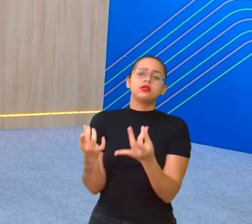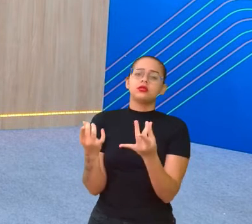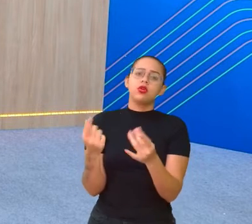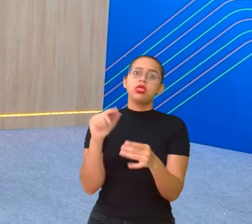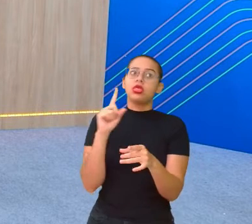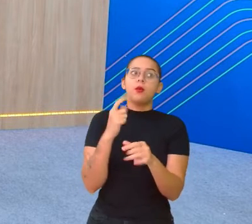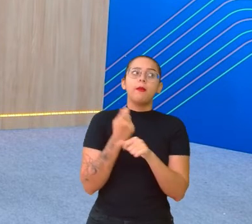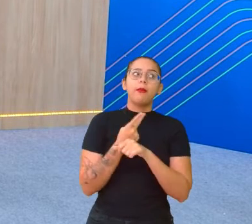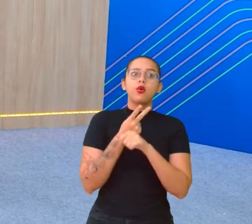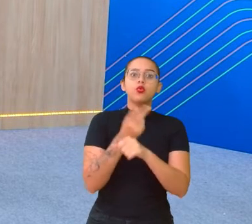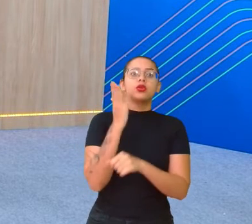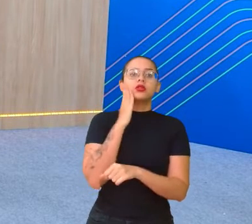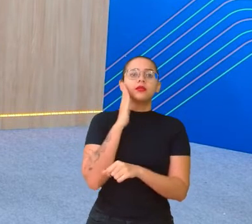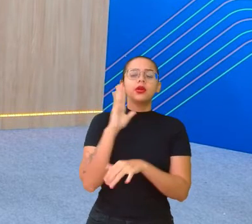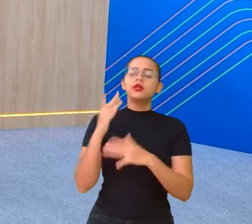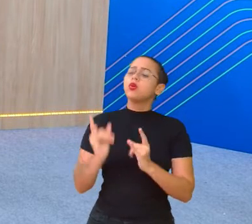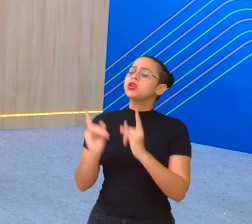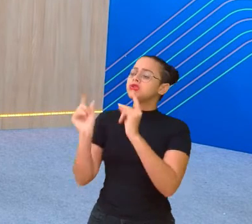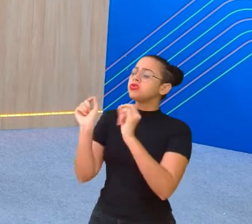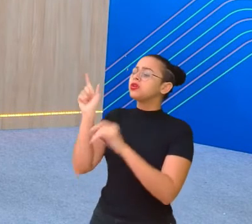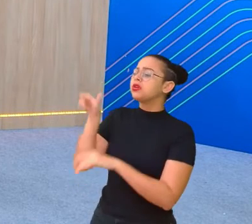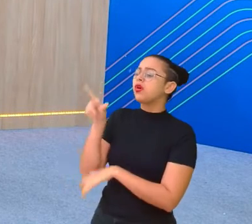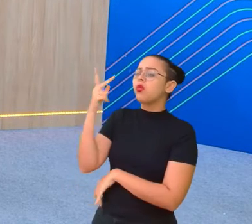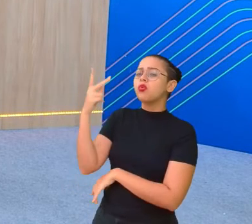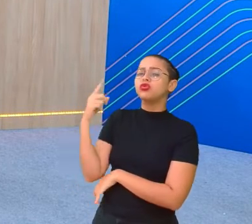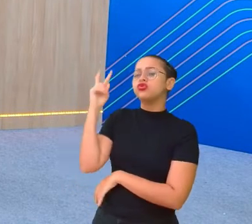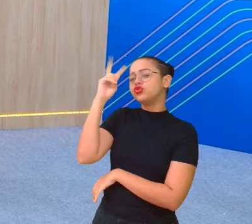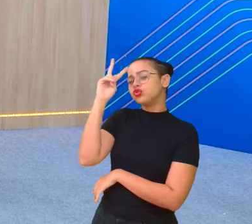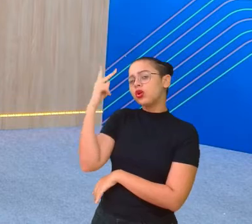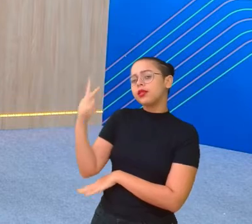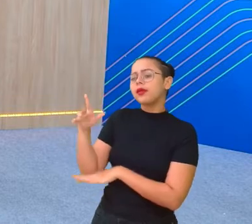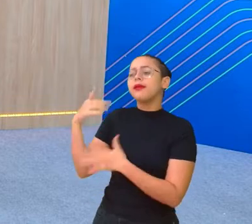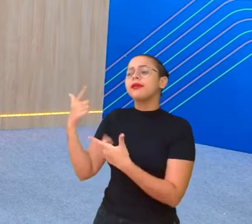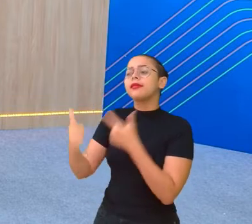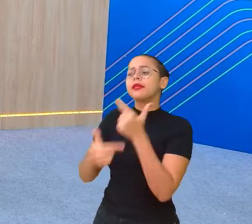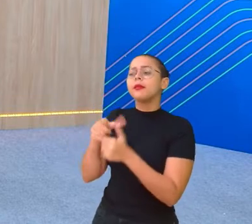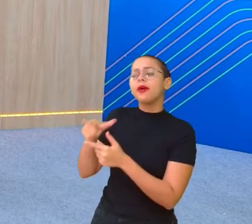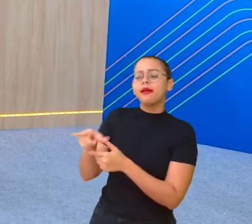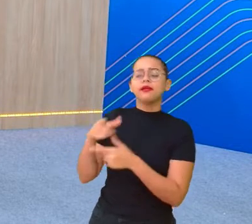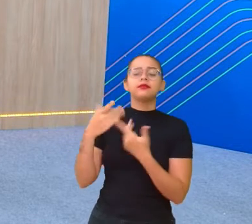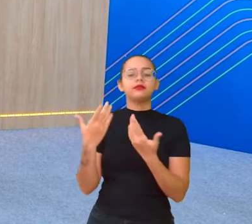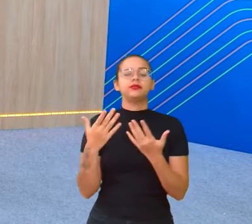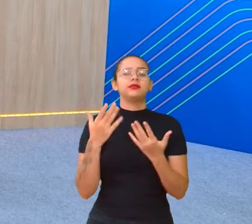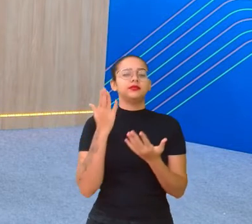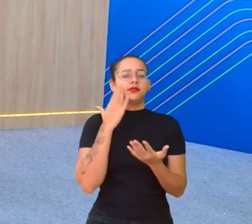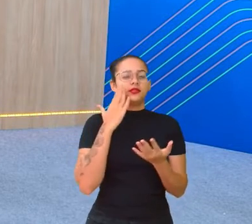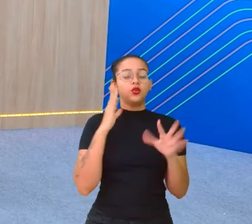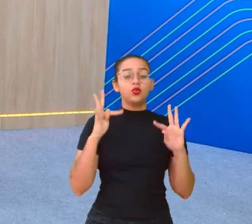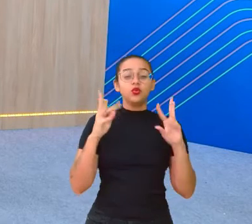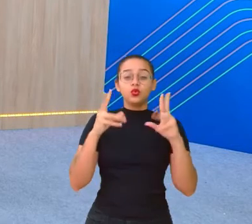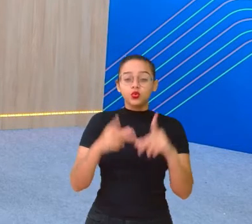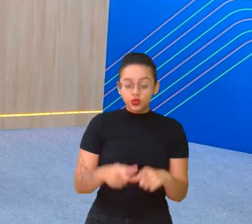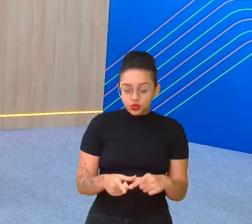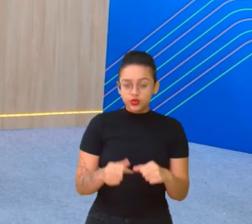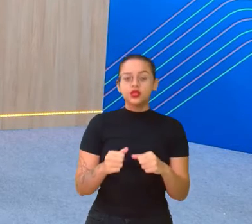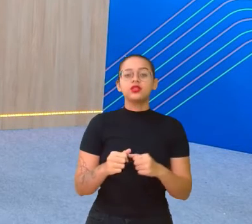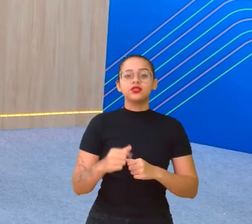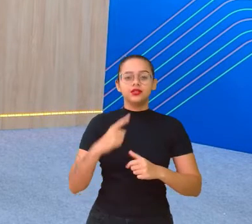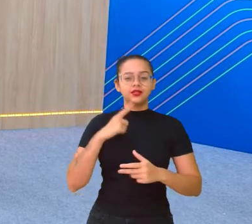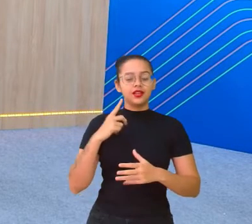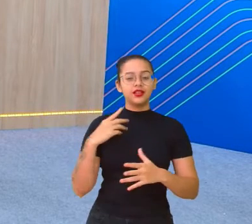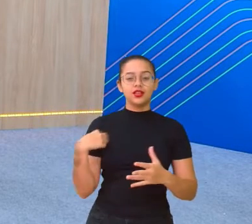procura saber. E esse prédio, do que é? Qual é a história dele? Quem é que trabalha aí? Quem é que faz? Porque tudo isso, gente, faz parte da